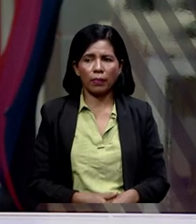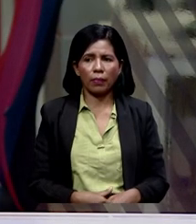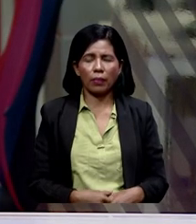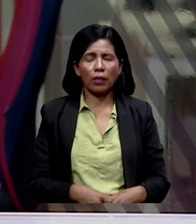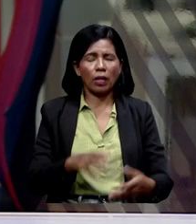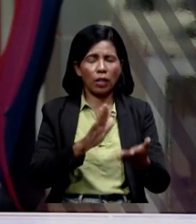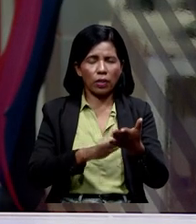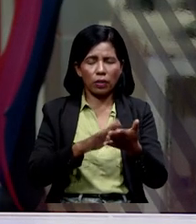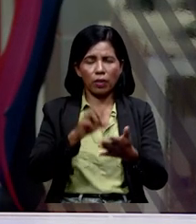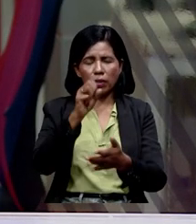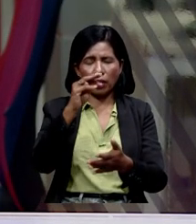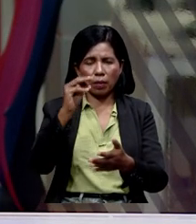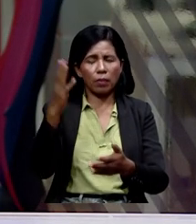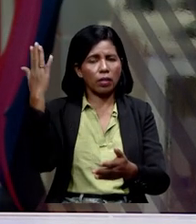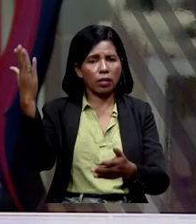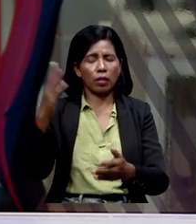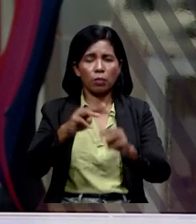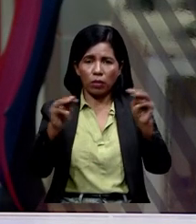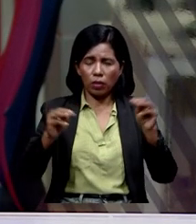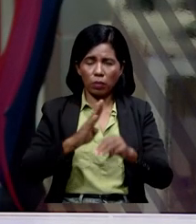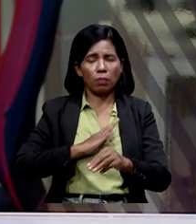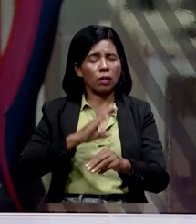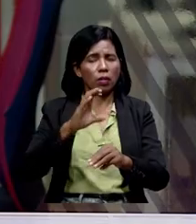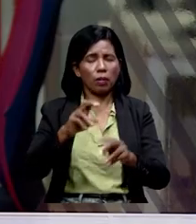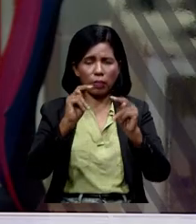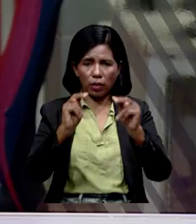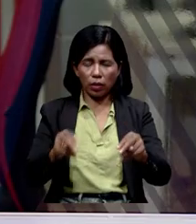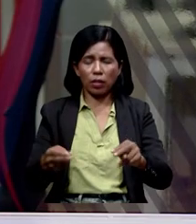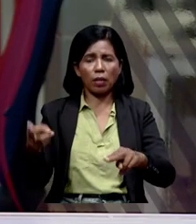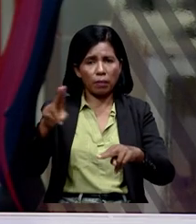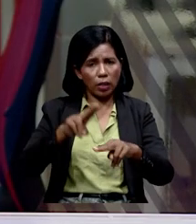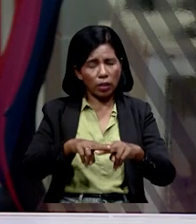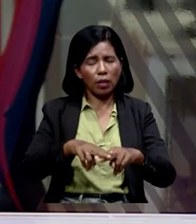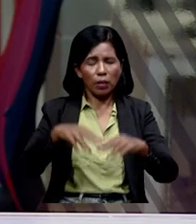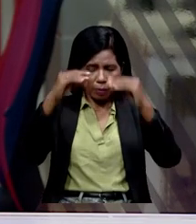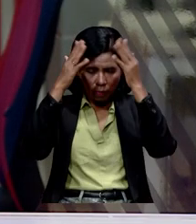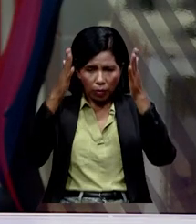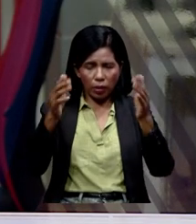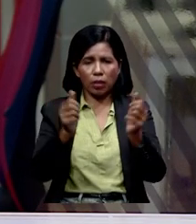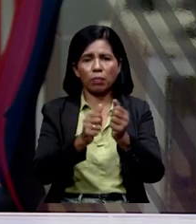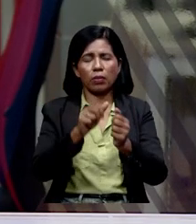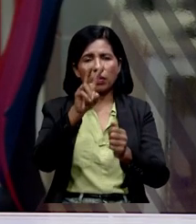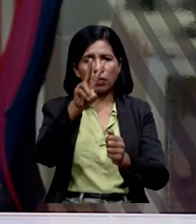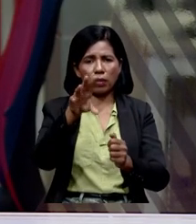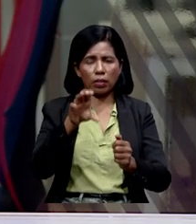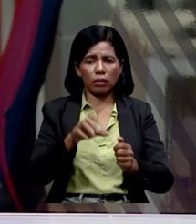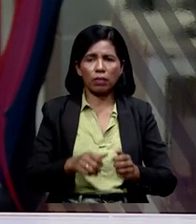Escola Secundaria Rural no Técnico Vocacional do município Bocó precisa de um professor Bessi Gatosrua.